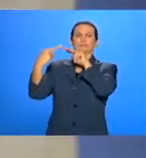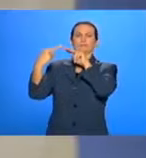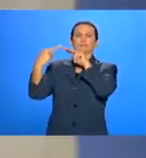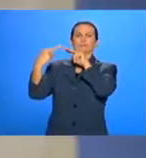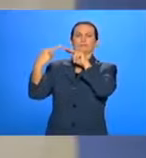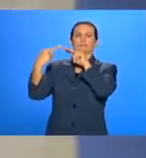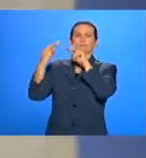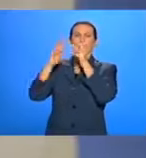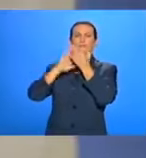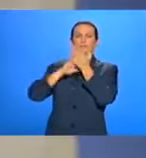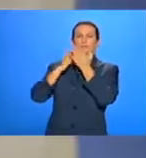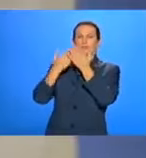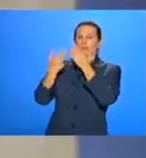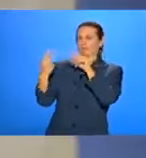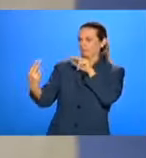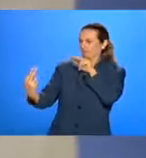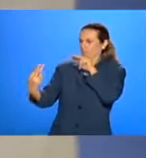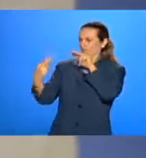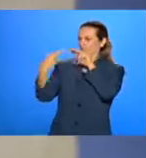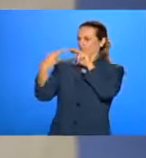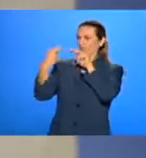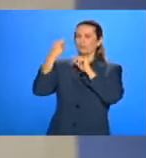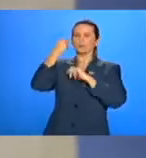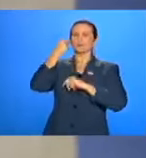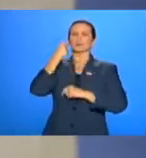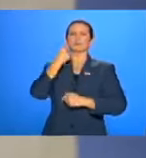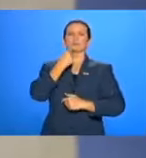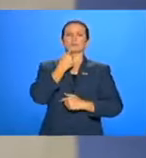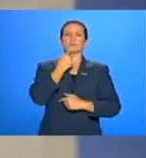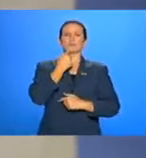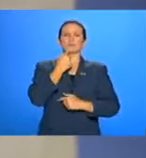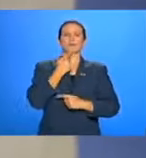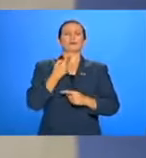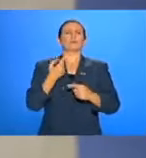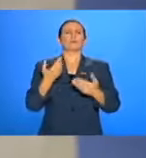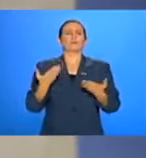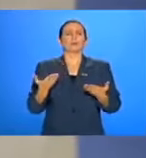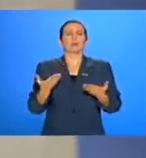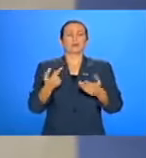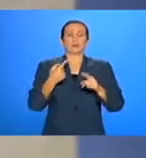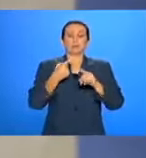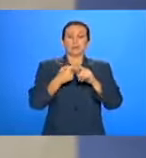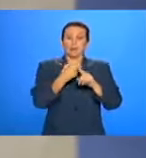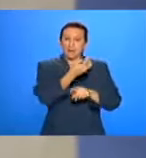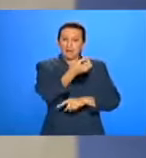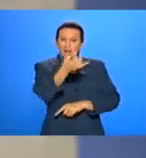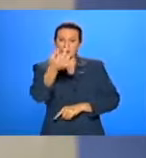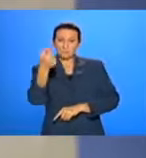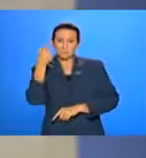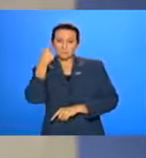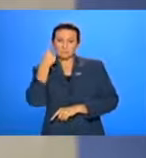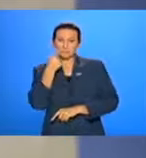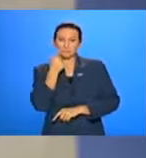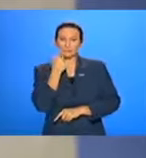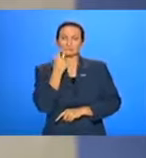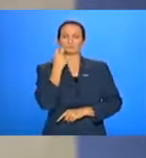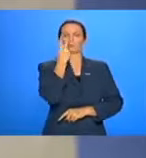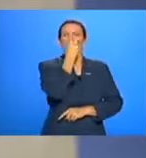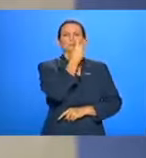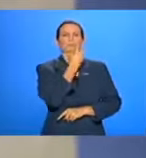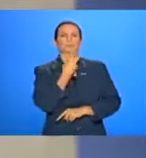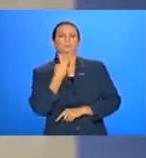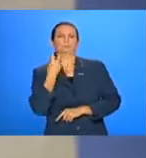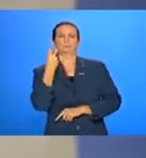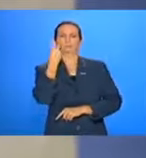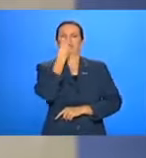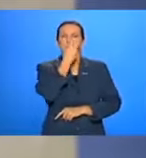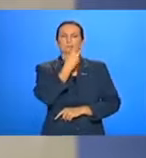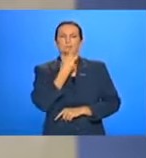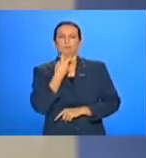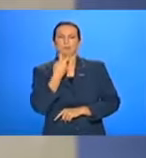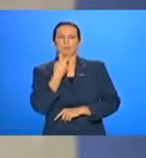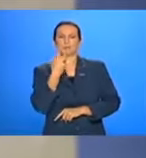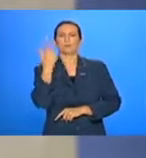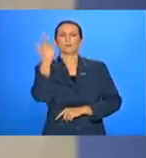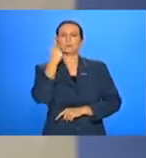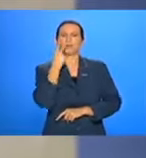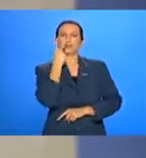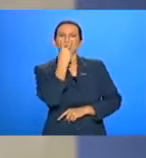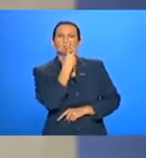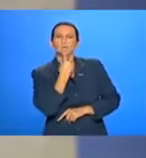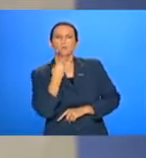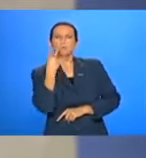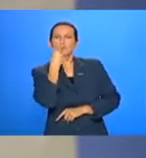surdo. Por quê? Porque nós temos o surdo oralizado, que é aquele que tem a leitura